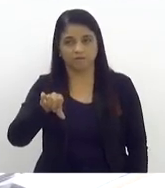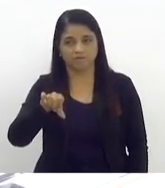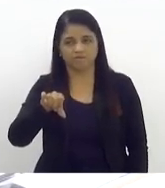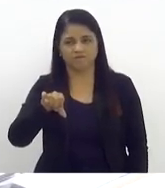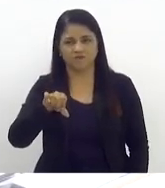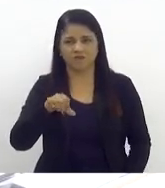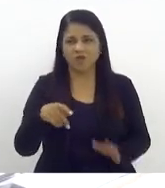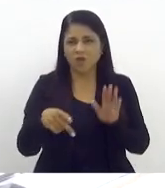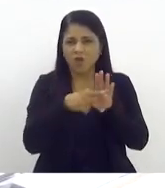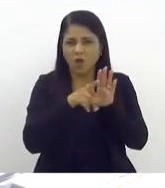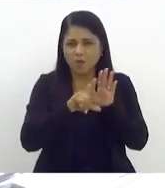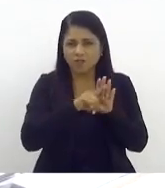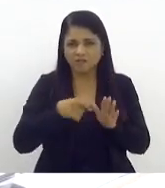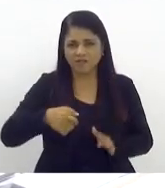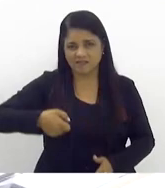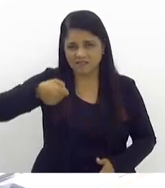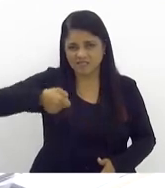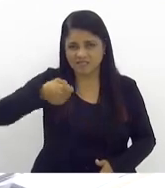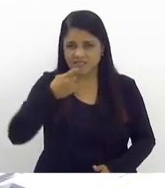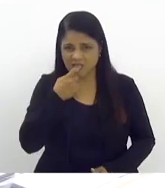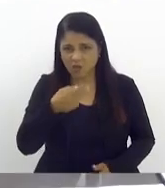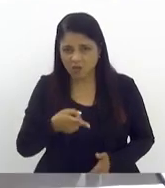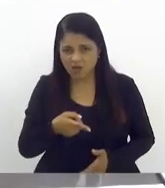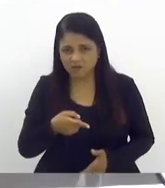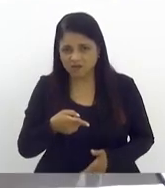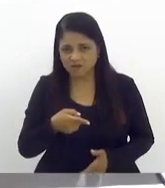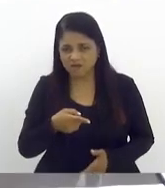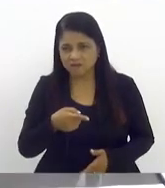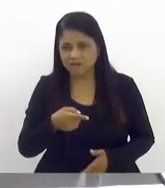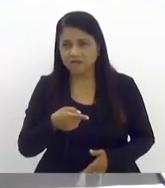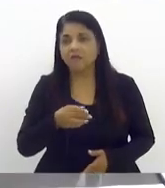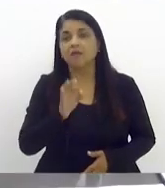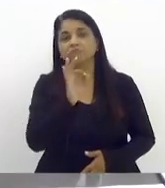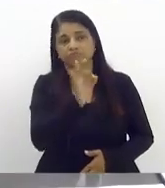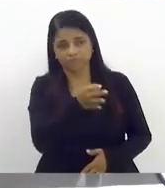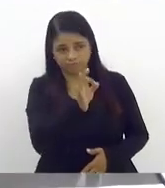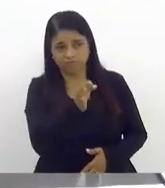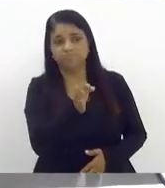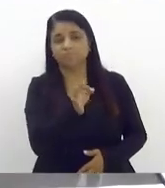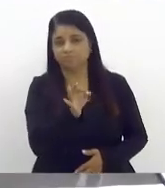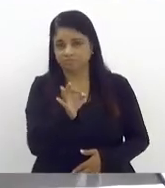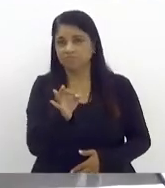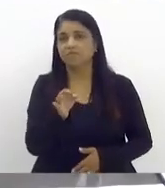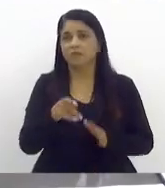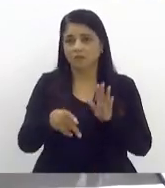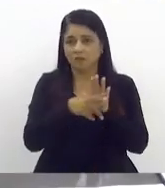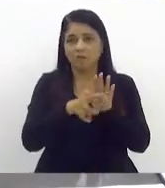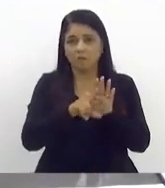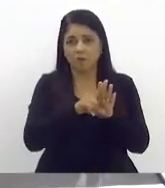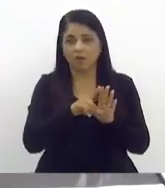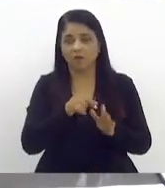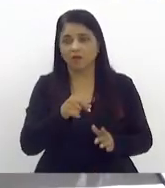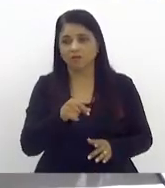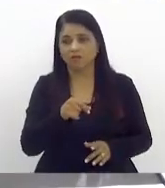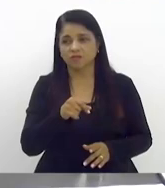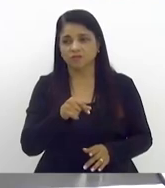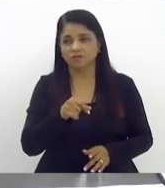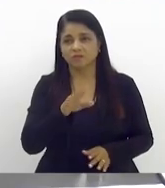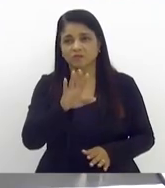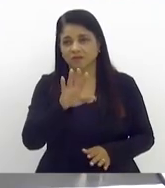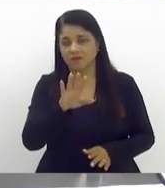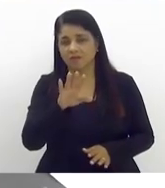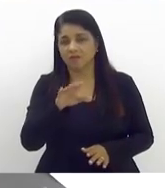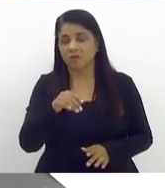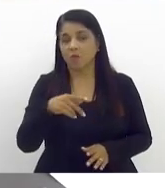Esse é o projeto das sacolas, deputado Vinícius? Lembra que... Quem tinha tirado de... Era não, Vossa Excelência, veja, que tinha tirado... Tem um PL... Um